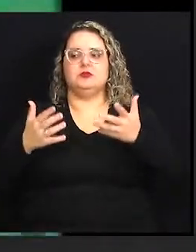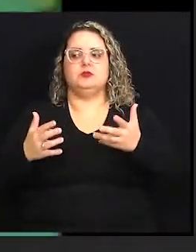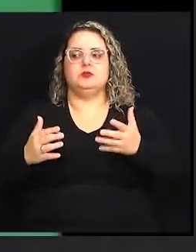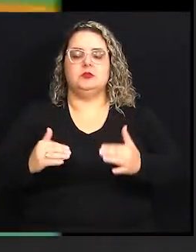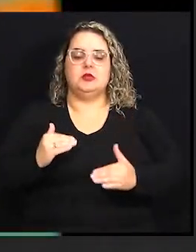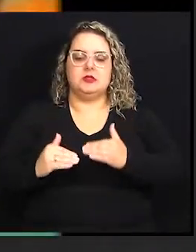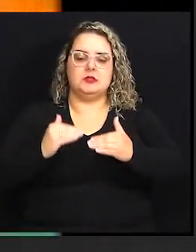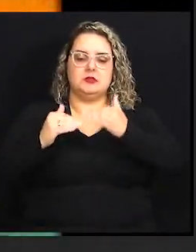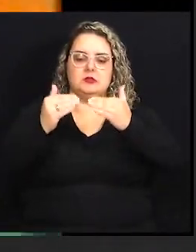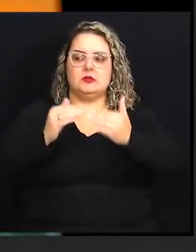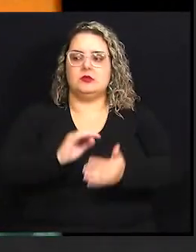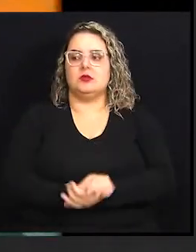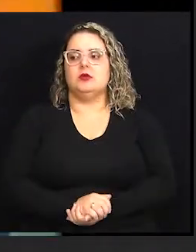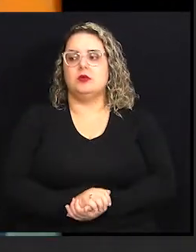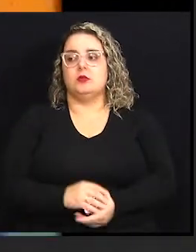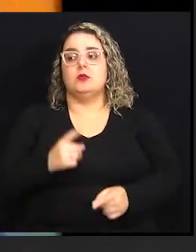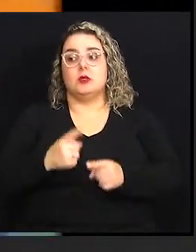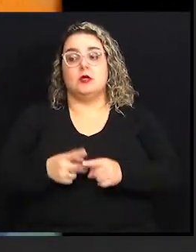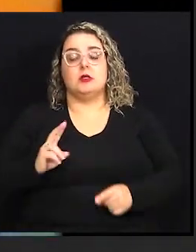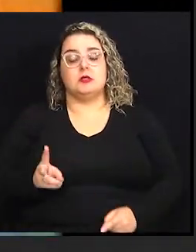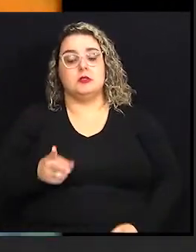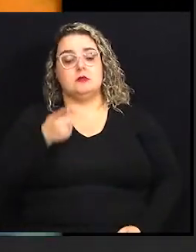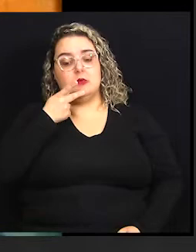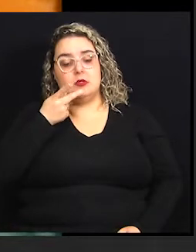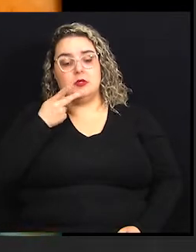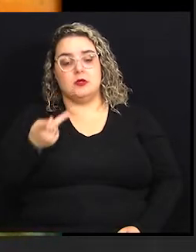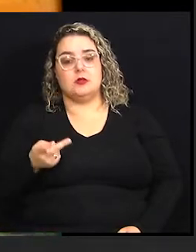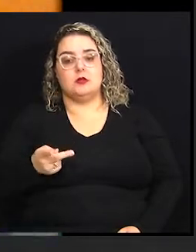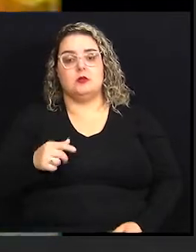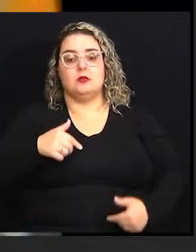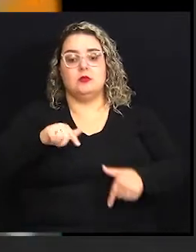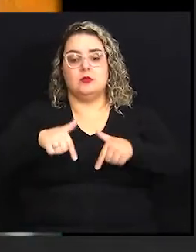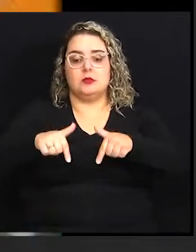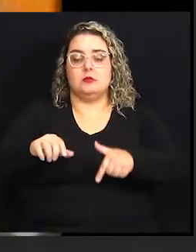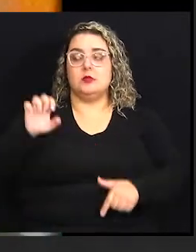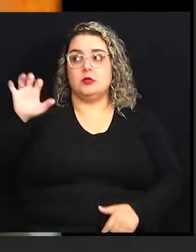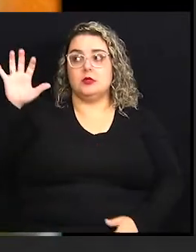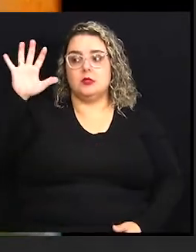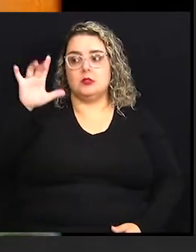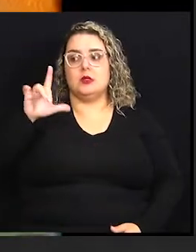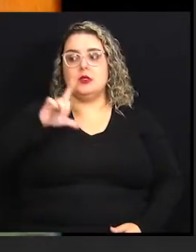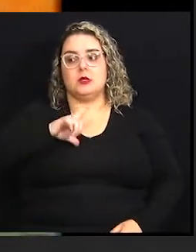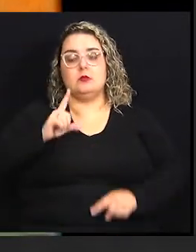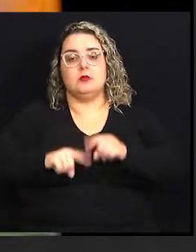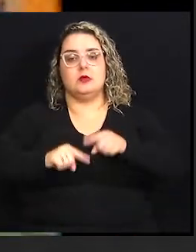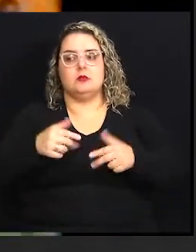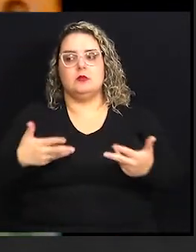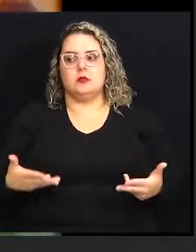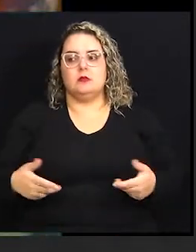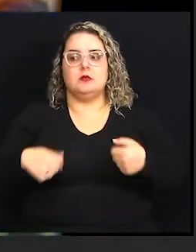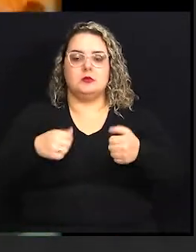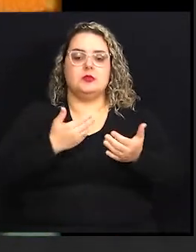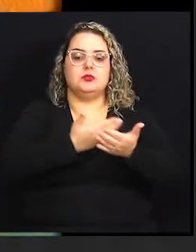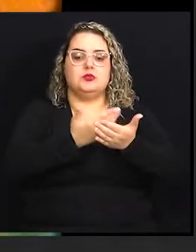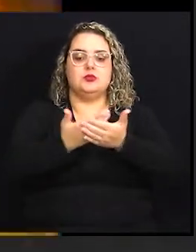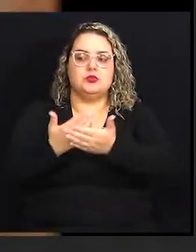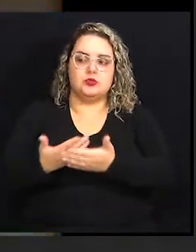evolução. Porque ele sempre falava, quando ele foi trabalhar na Europa, ele falava, a gente tem o material, mas a gente precisa do estudo.